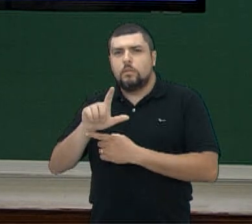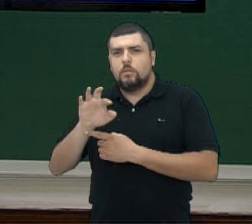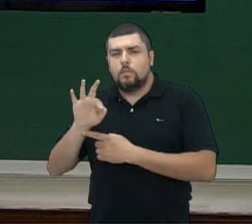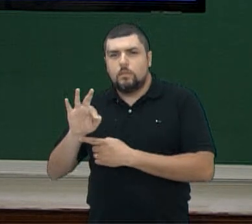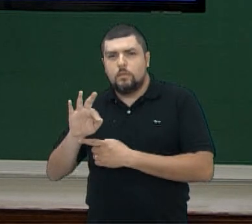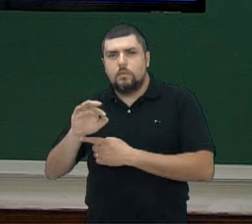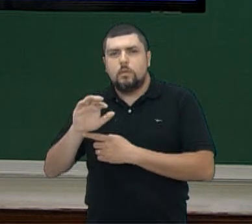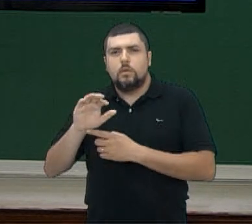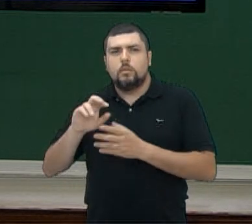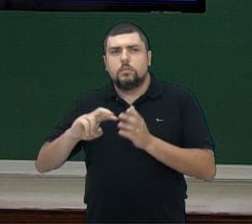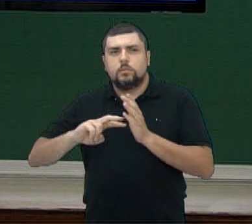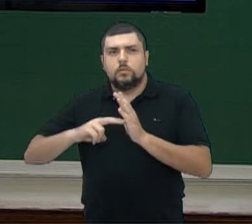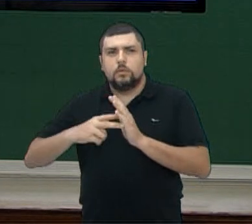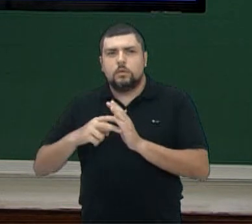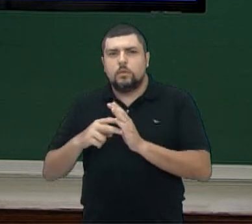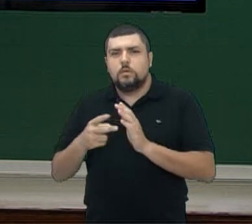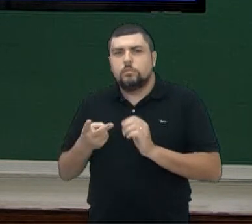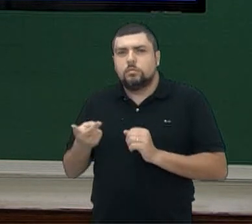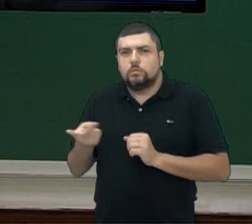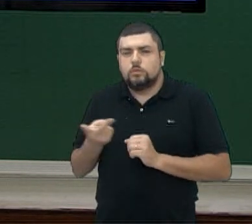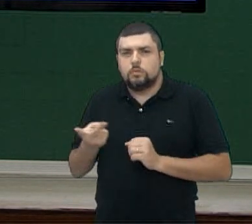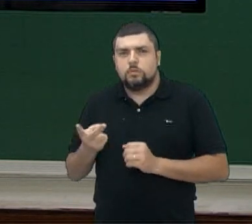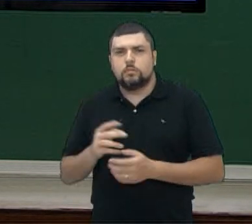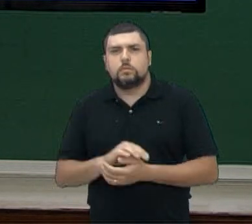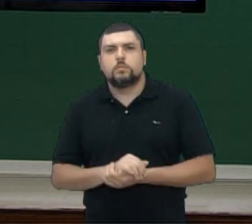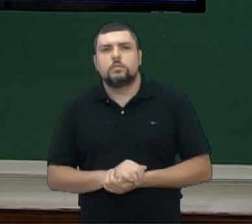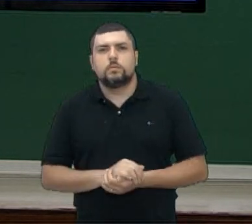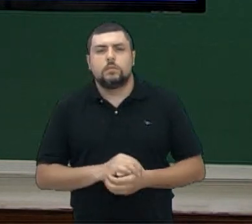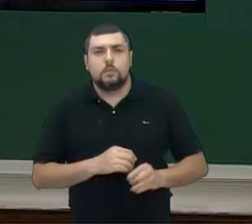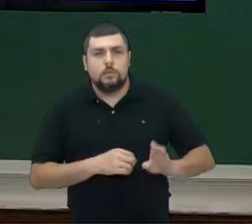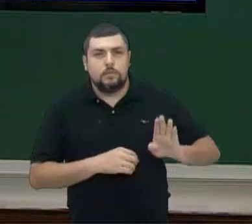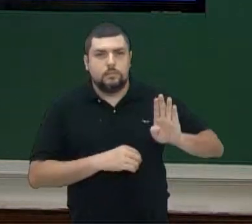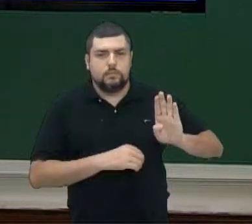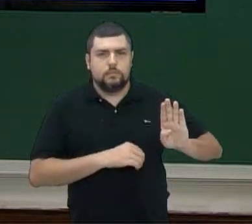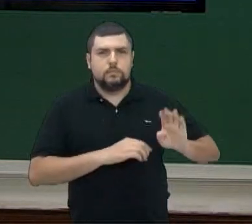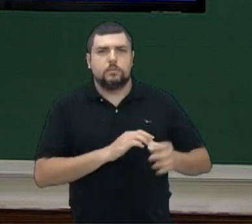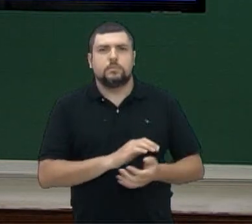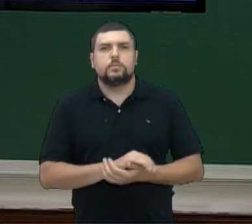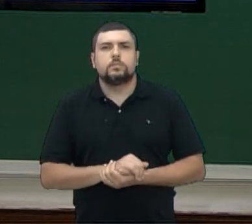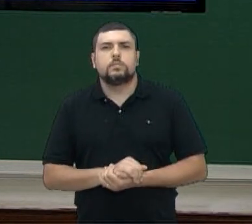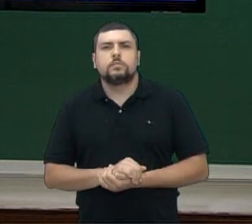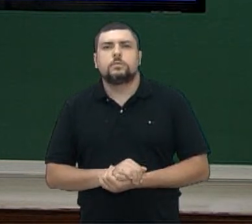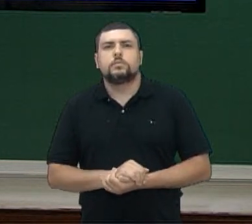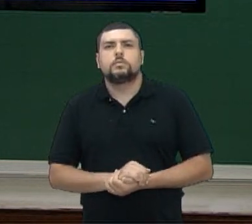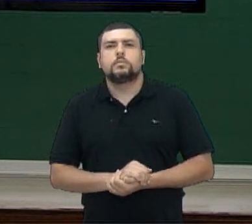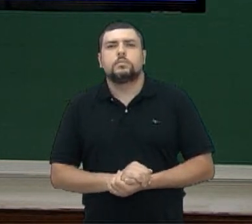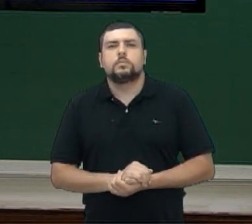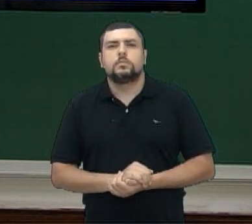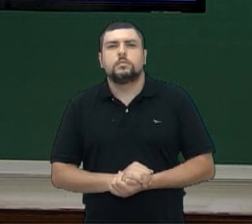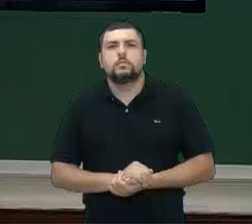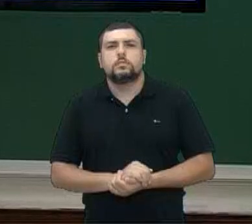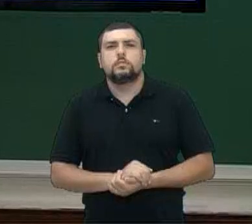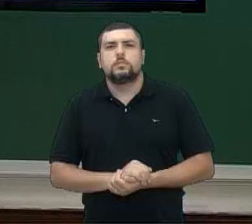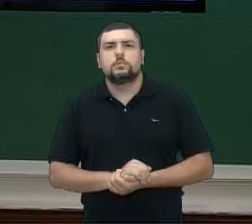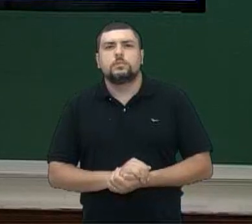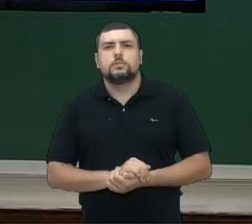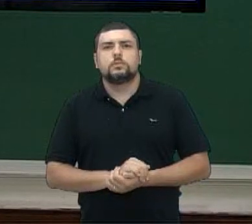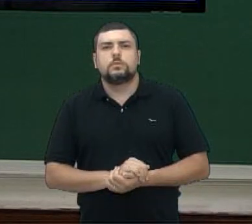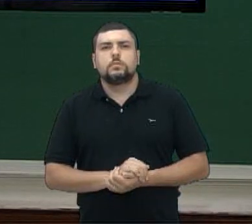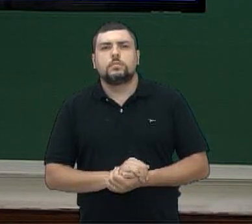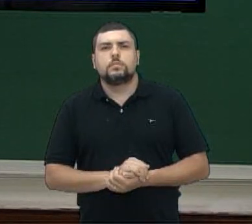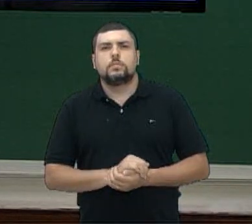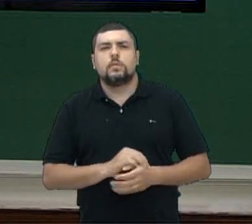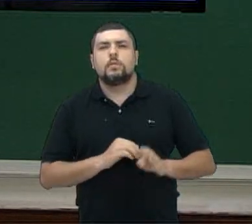qual deles que mentiu, tá bom? Em letter B, who got what he or she wanted by lying? Quem que conseguiu o